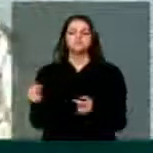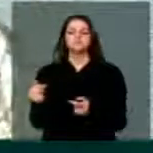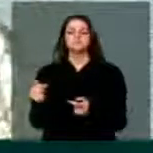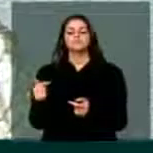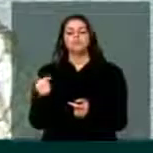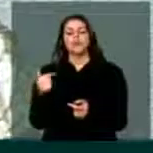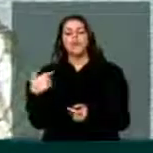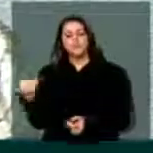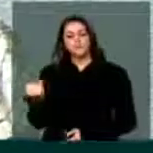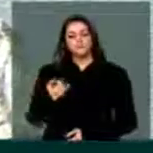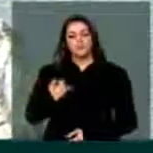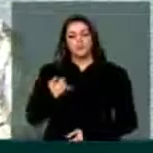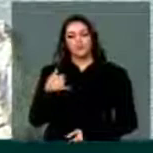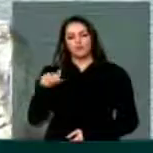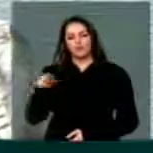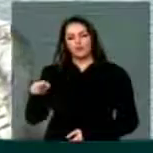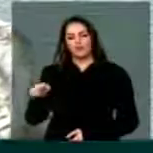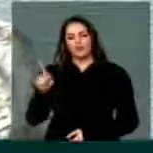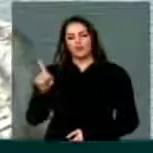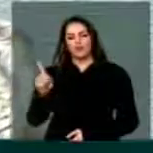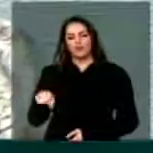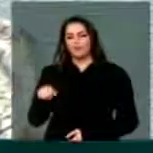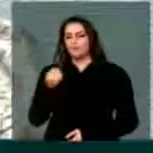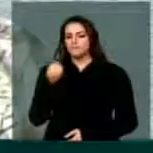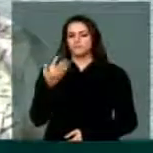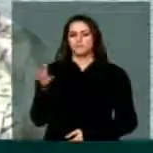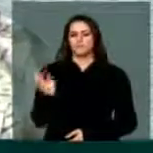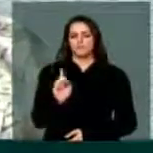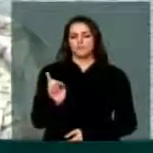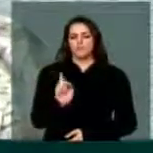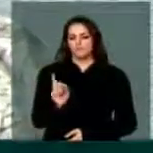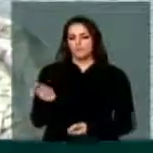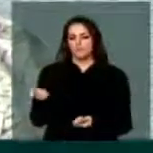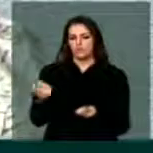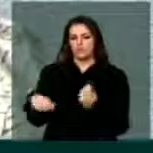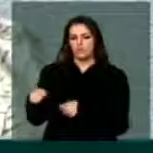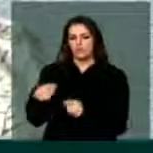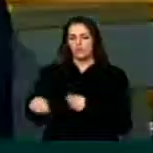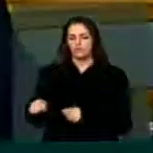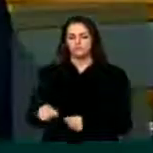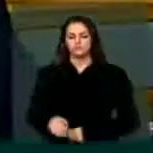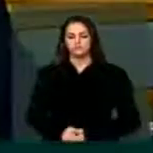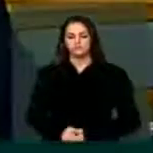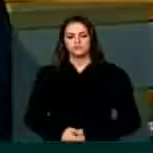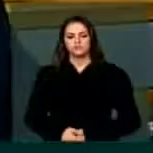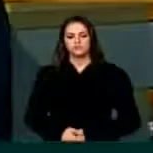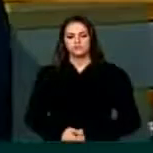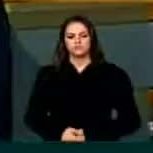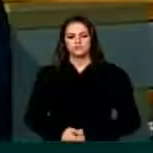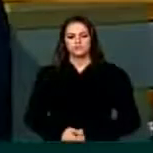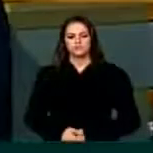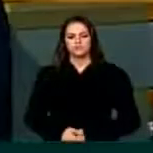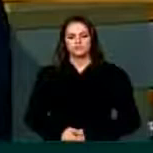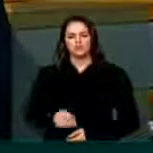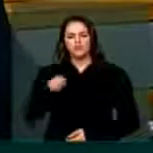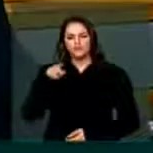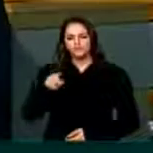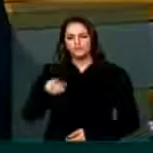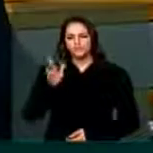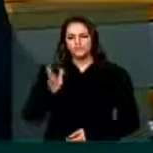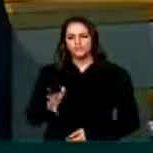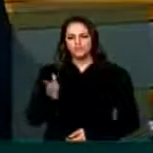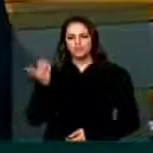aí eu soube que essa operação não era uma operação boa. A senhora já ouviu uma história que a senhora estaria sendo acusada de ter